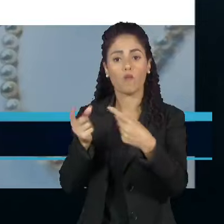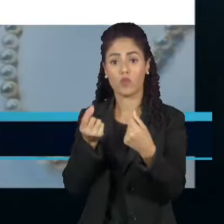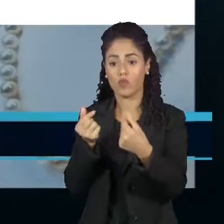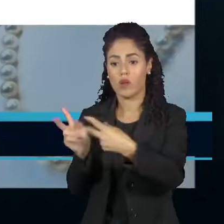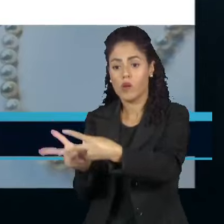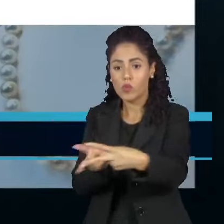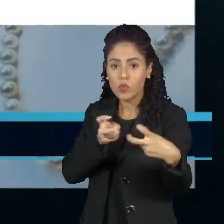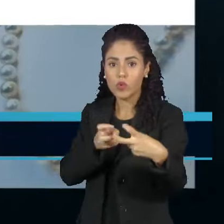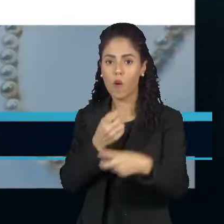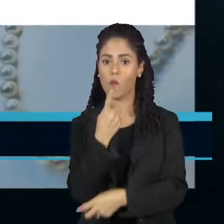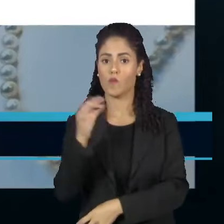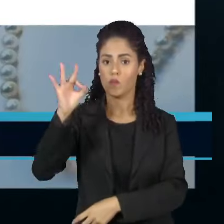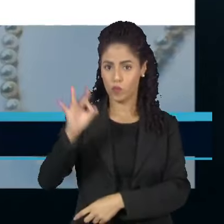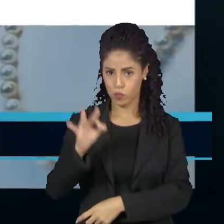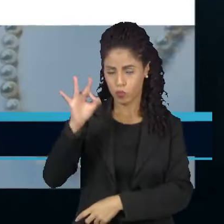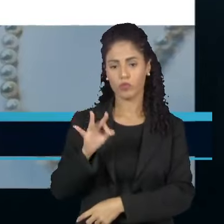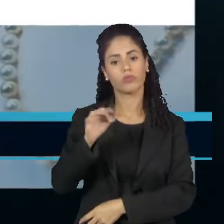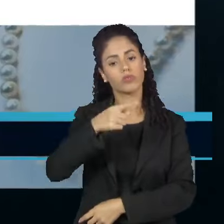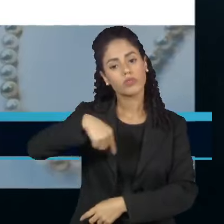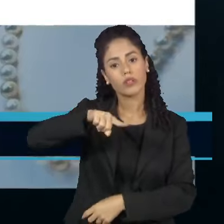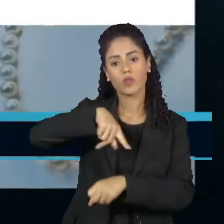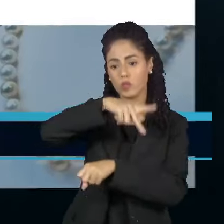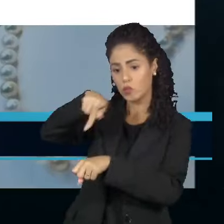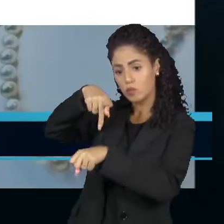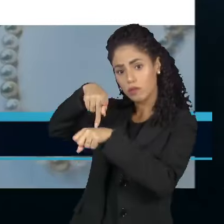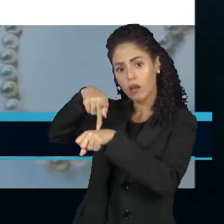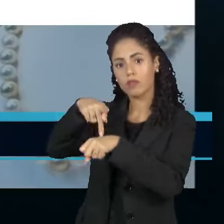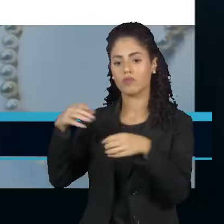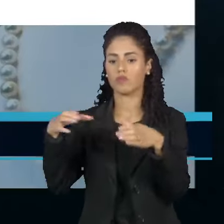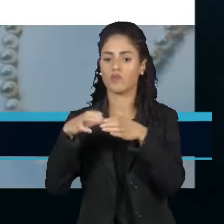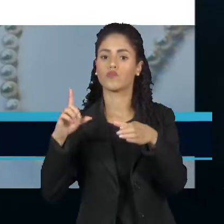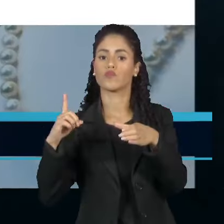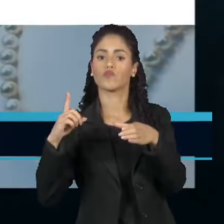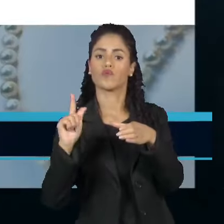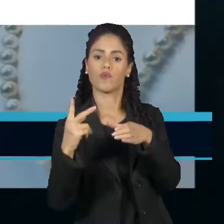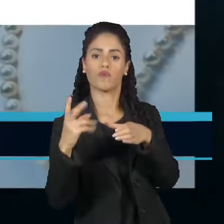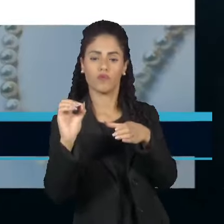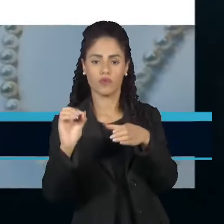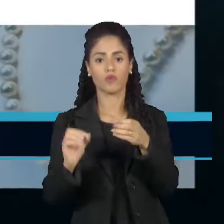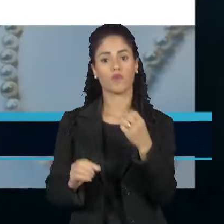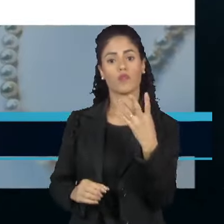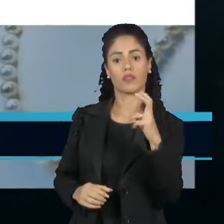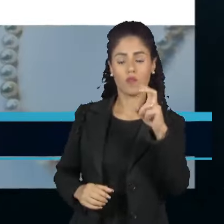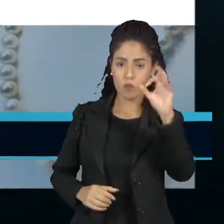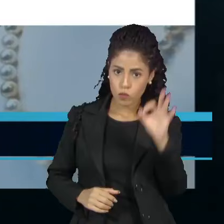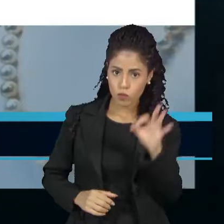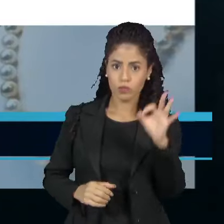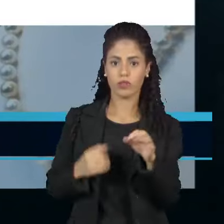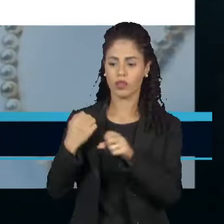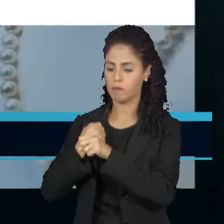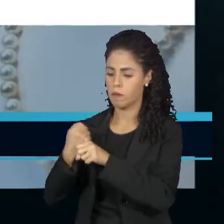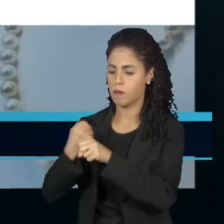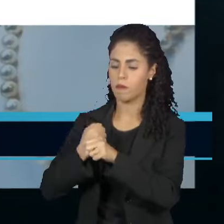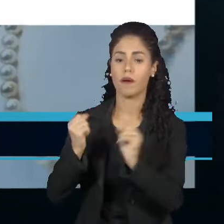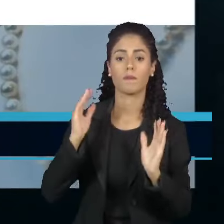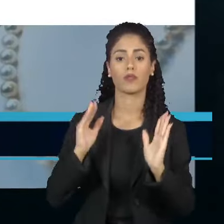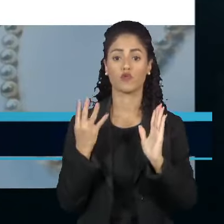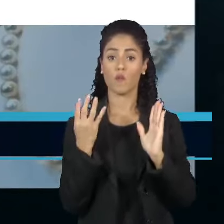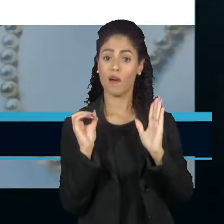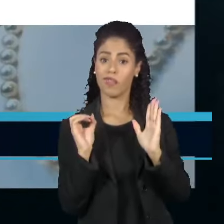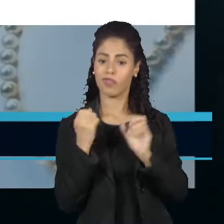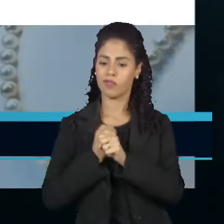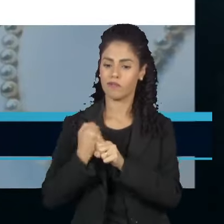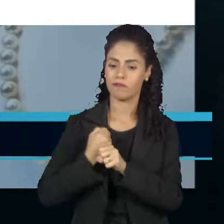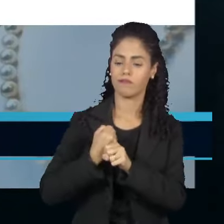total do 1% mais rico dos países do G20 aumentou 45% nos últimos 40 anos.